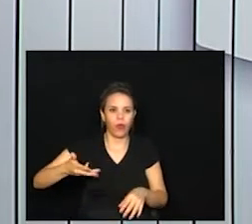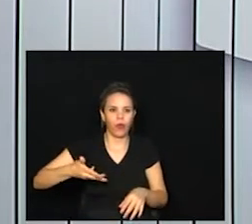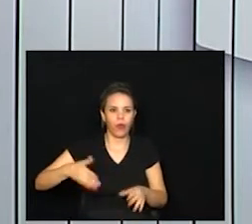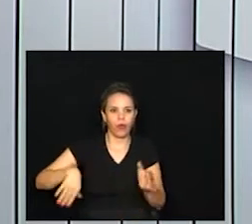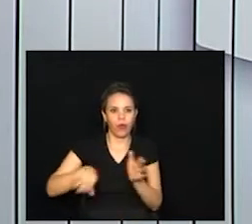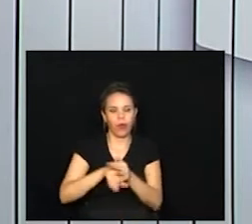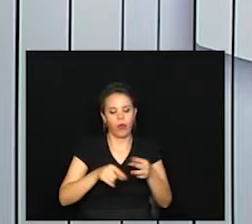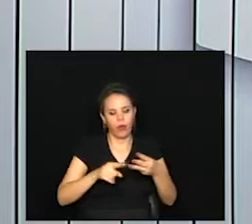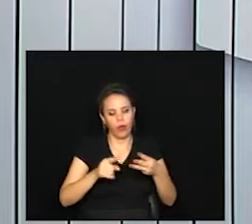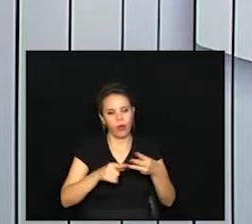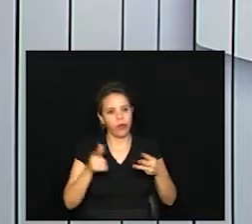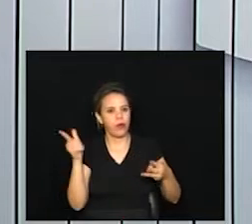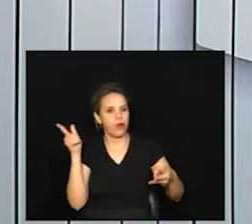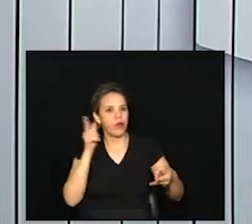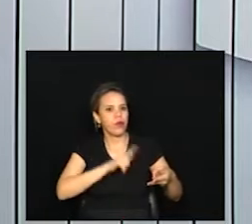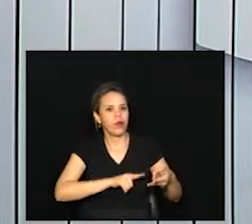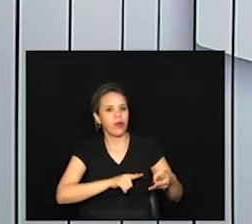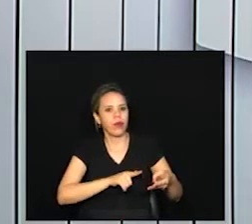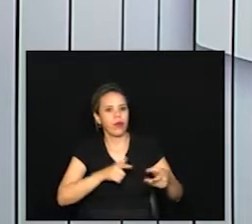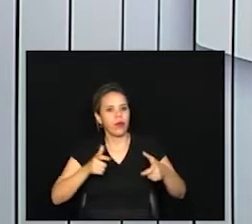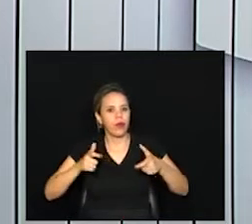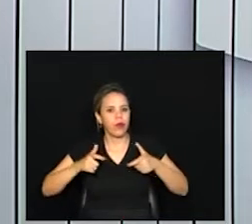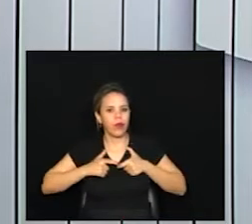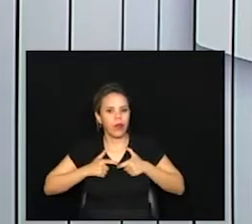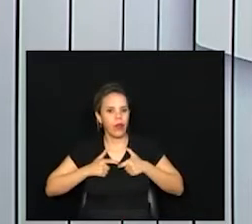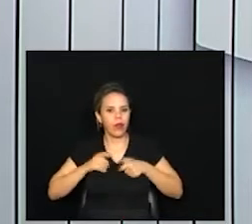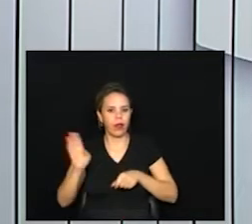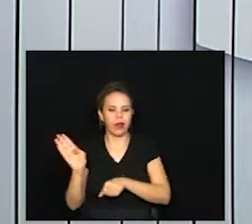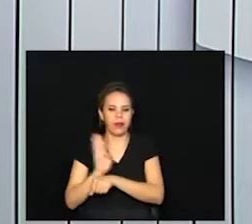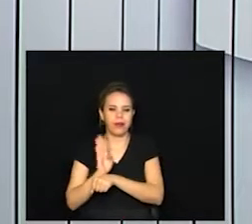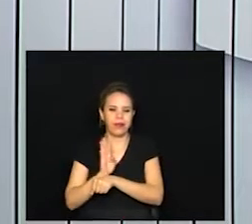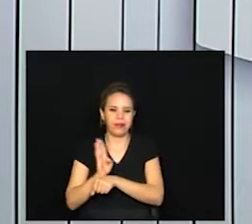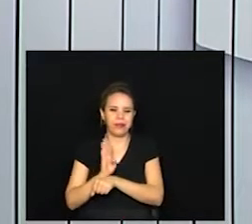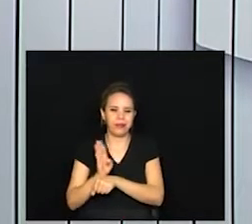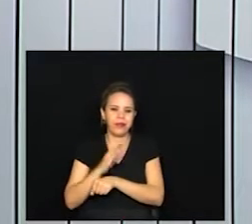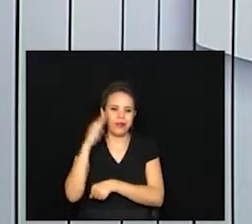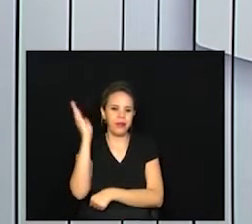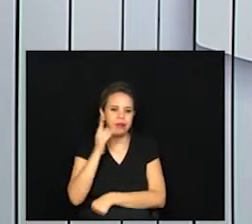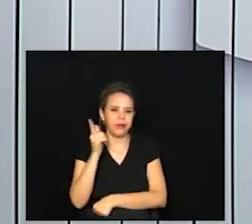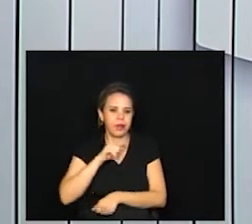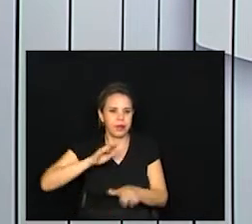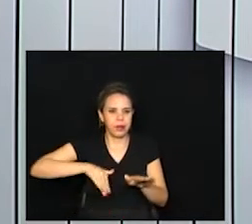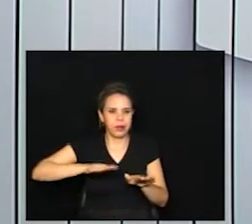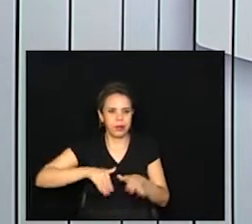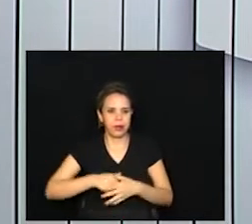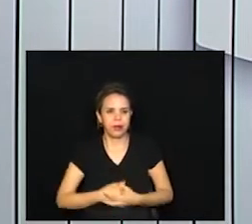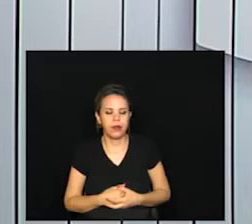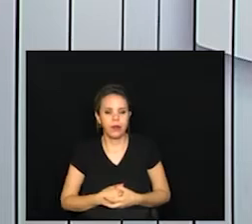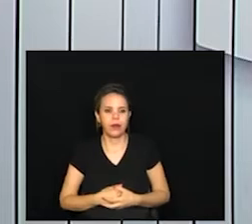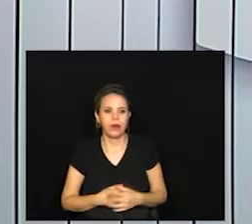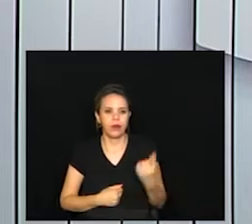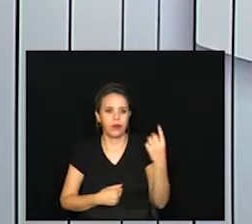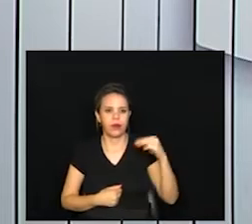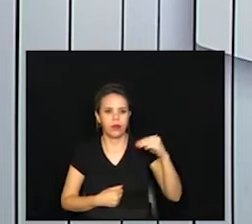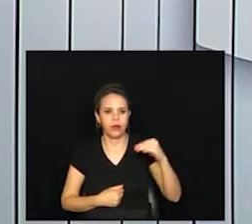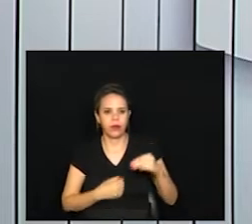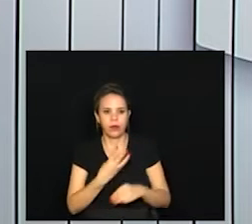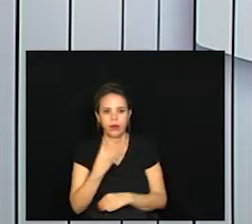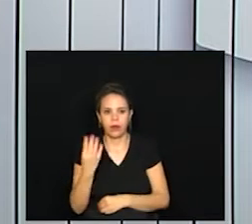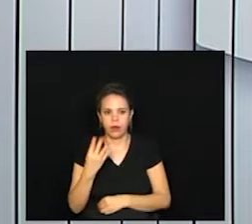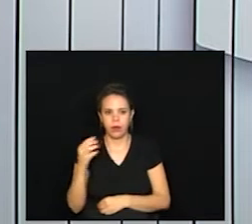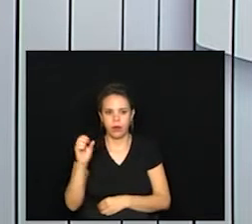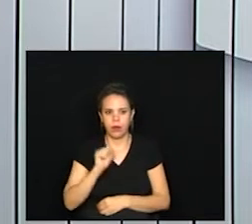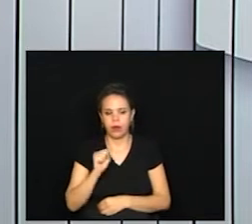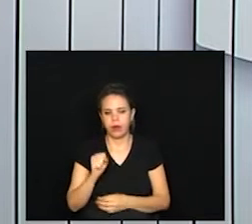Chegou na terceira colocação, então medalha de bronze para o Brasil na natação. 1 minuto e